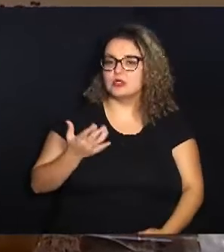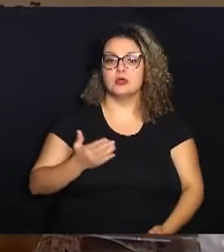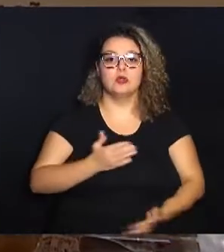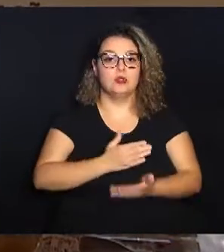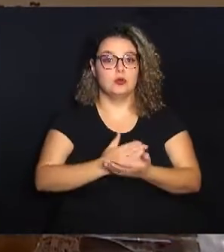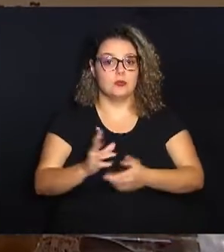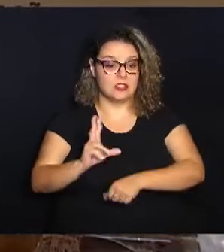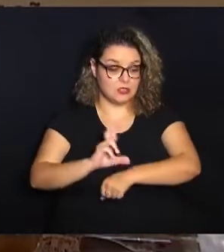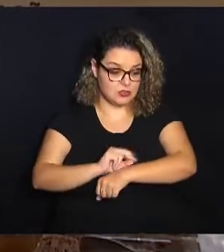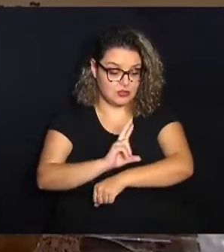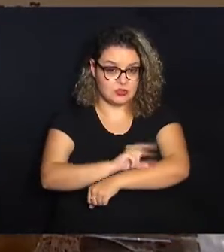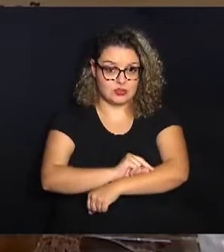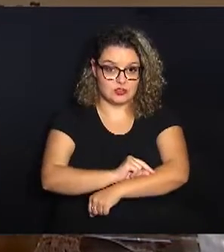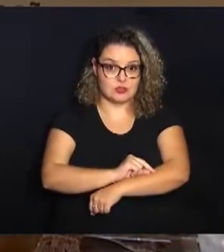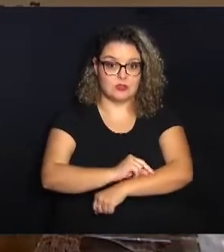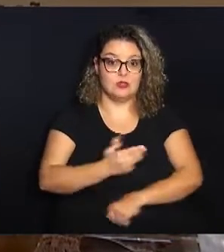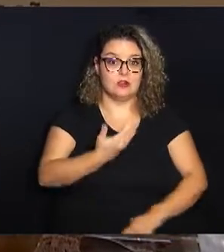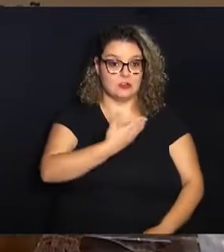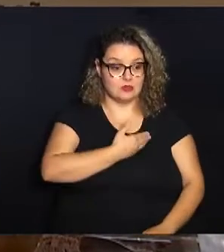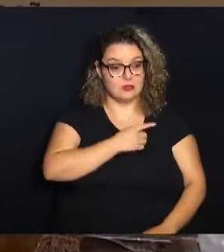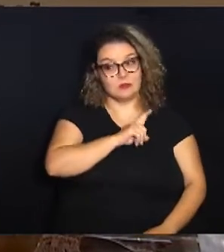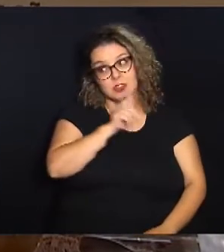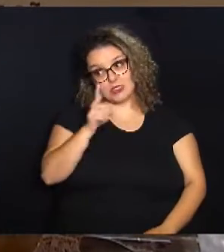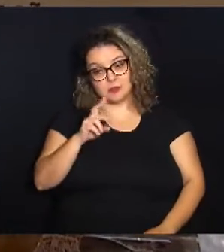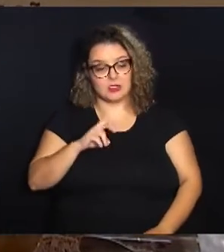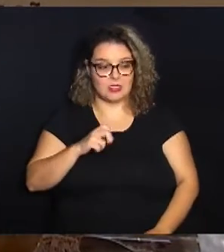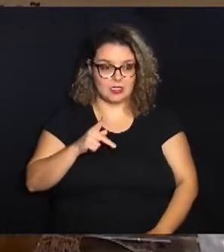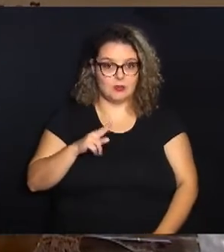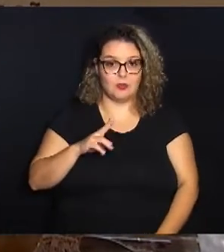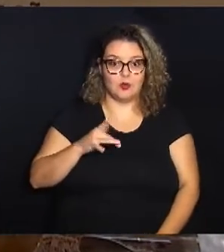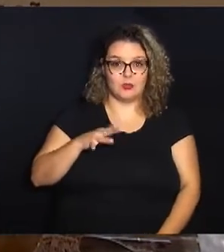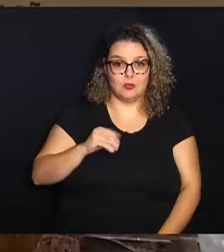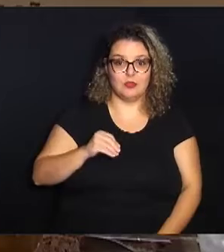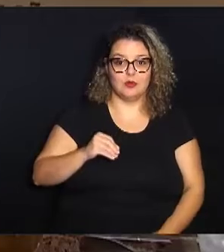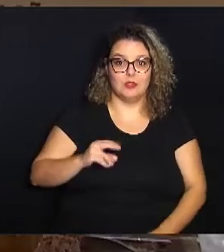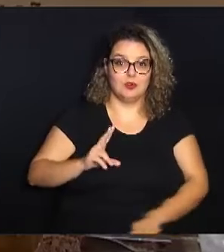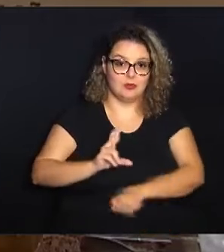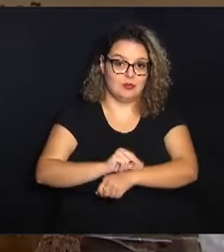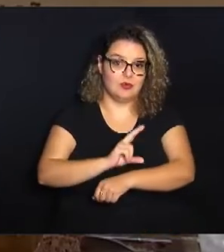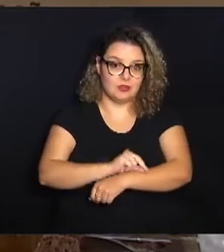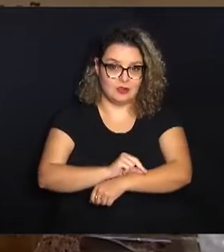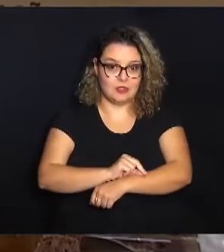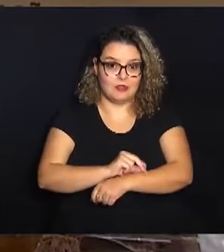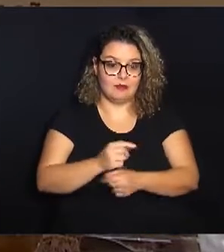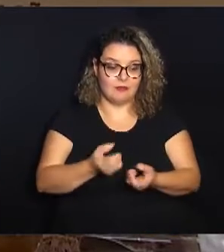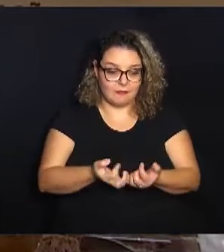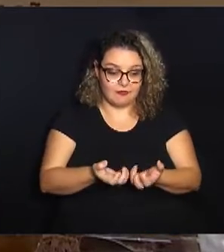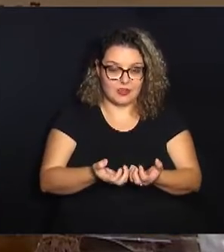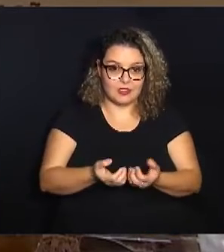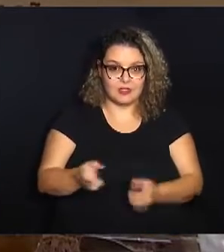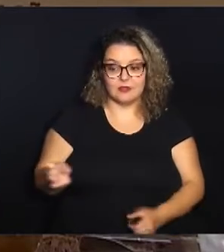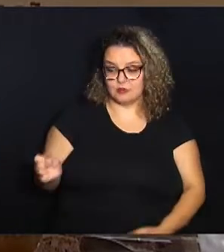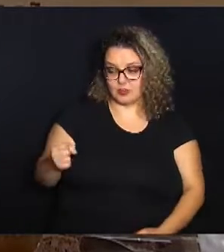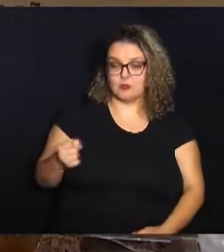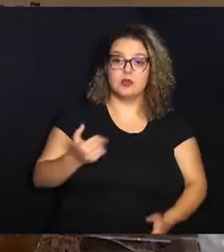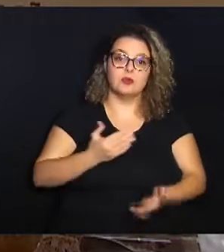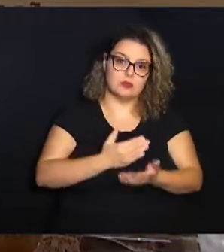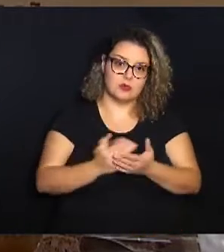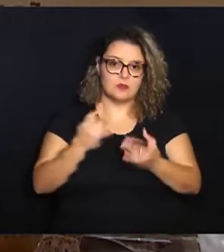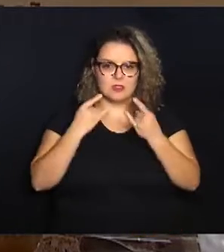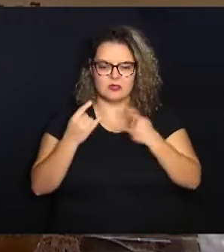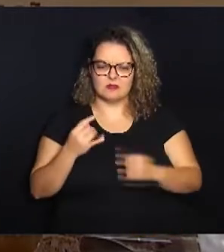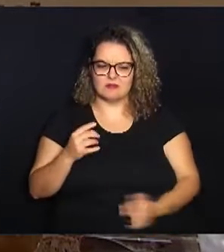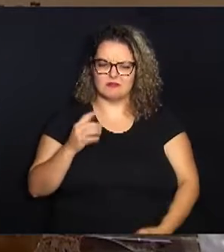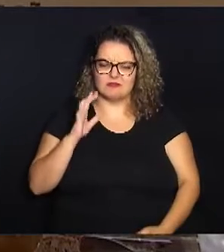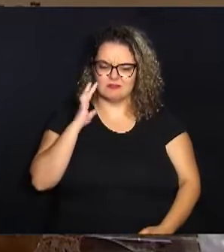os grilos, chamava amigos para ir para a República para comer grilo frito e beber cerveja. No início foi interessante, o pessoal achava um